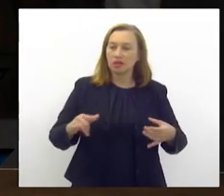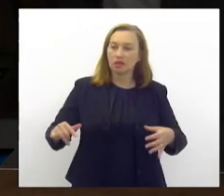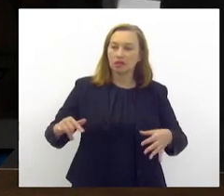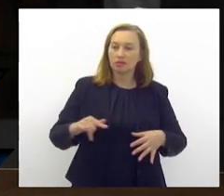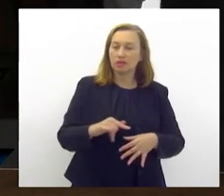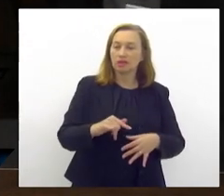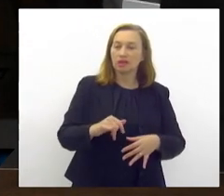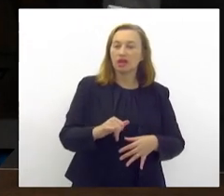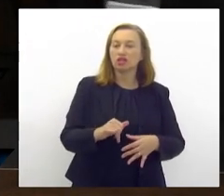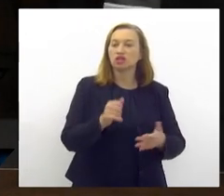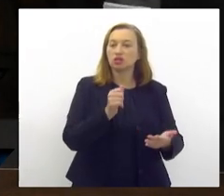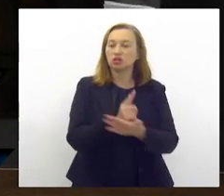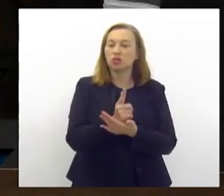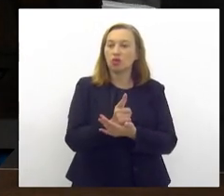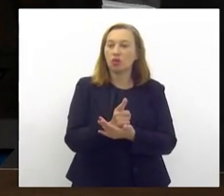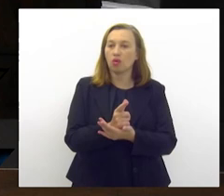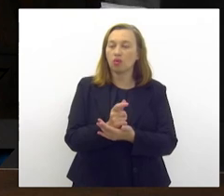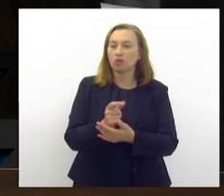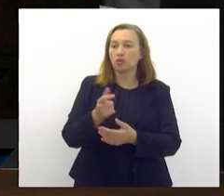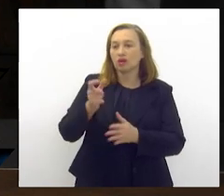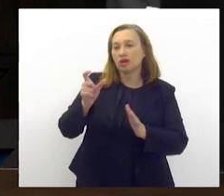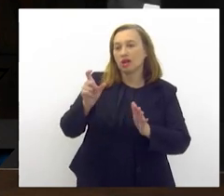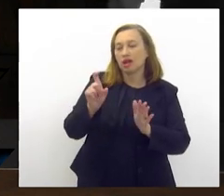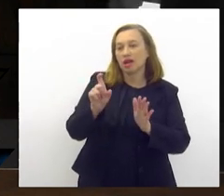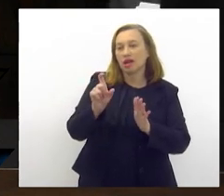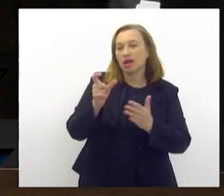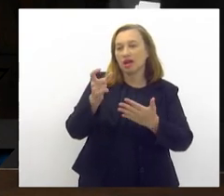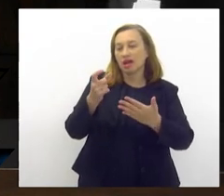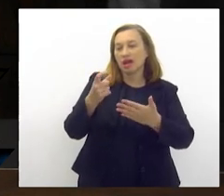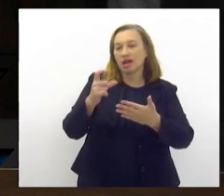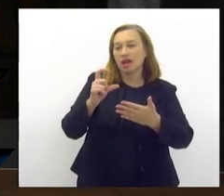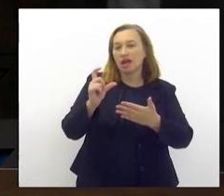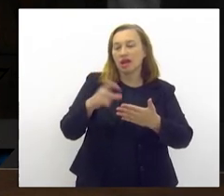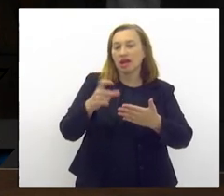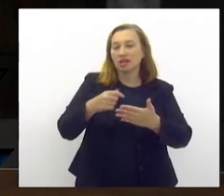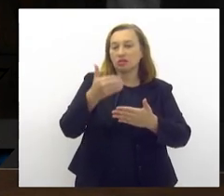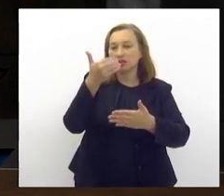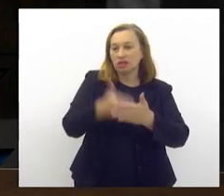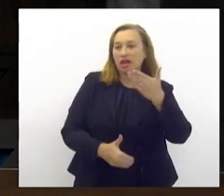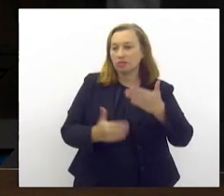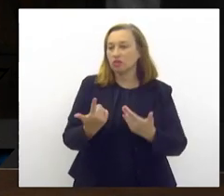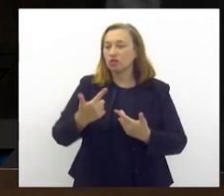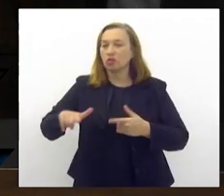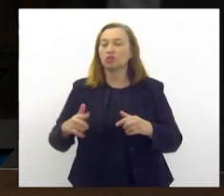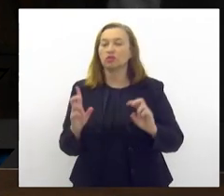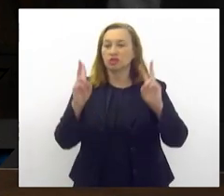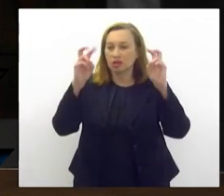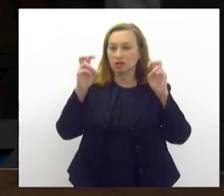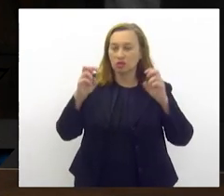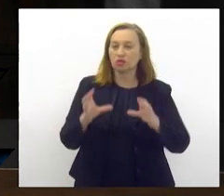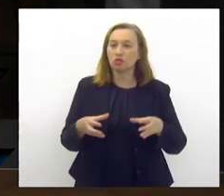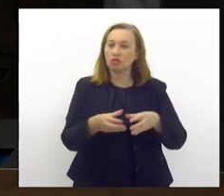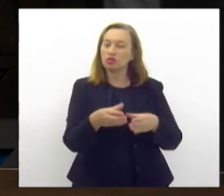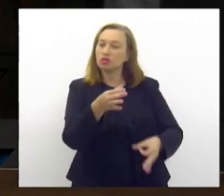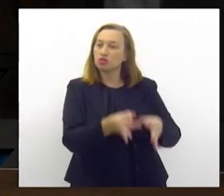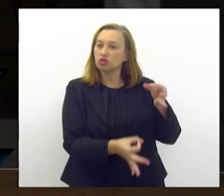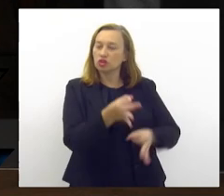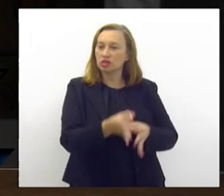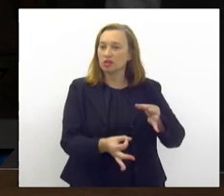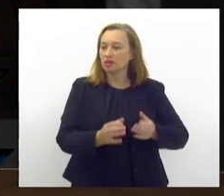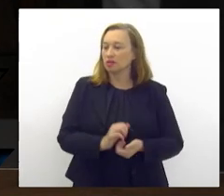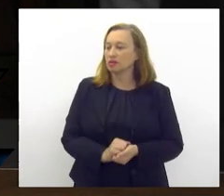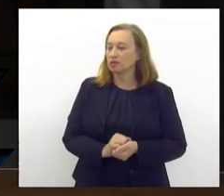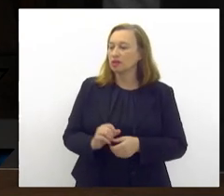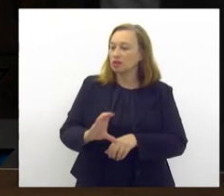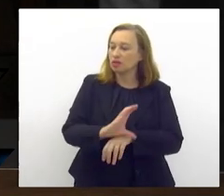compra por meio de cartão de débito e dá outras providências. Pareceres das comissões Constituição e Justiça